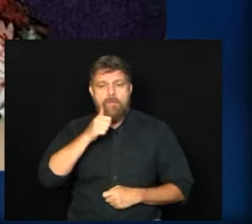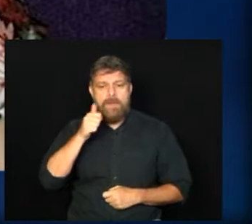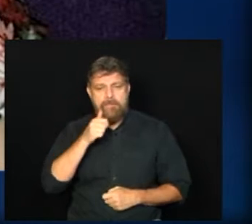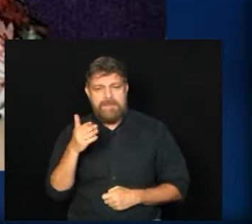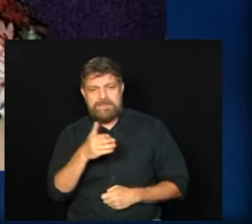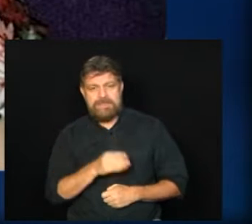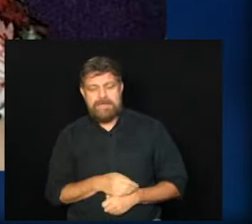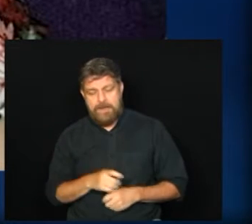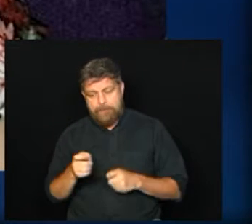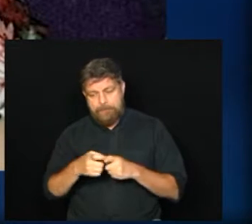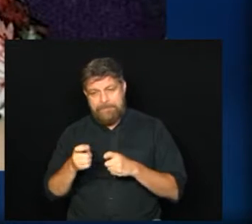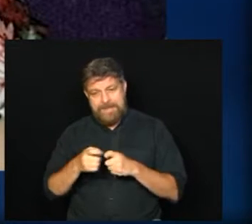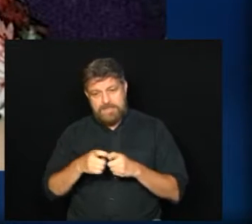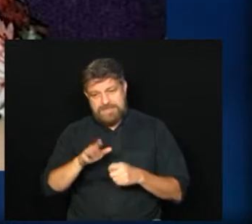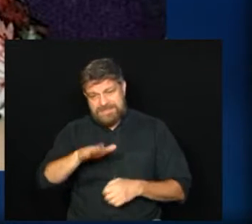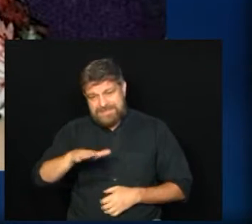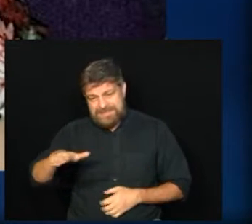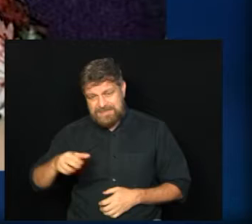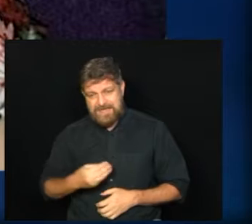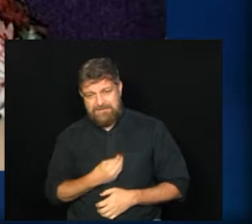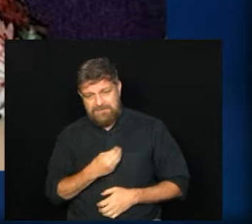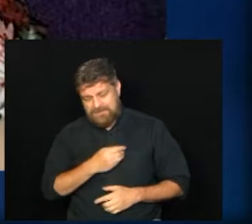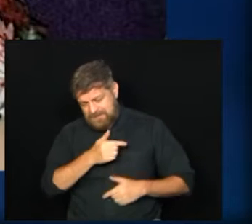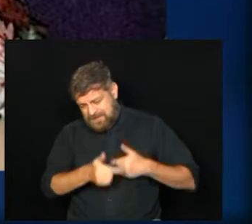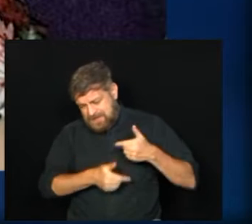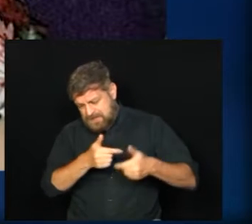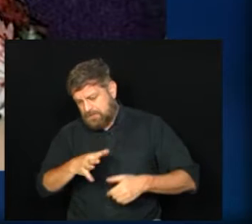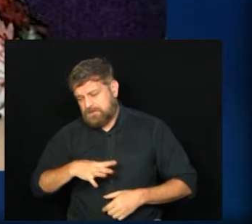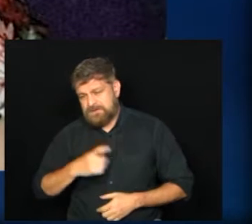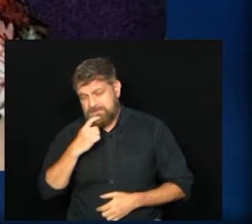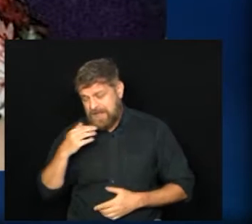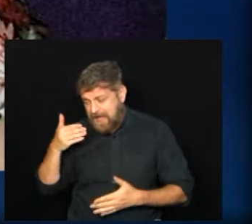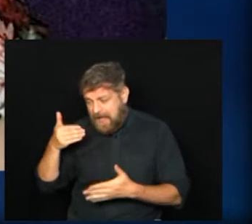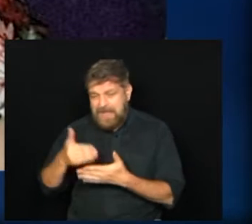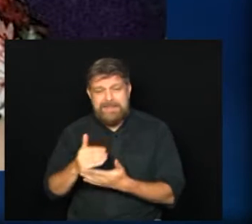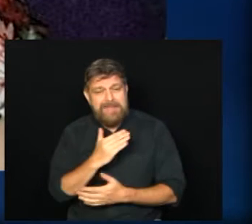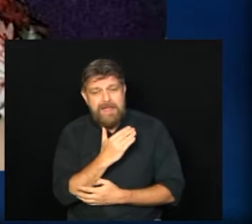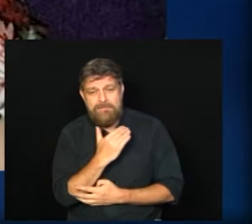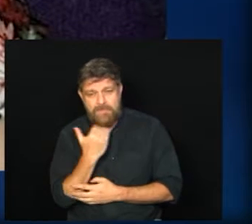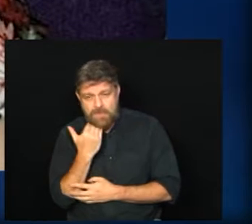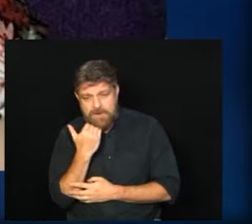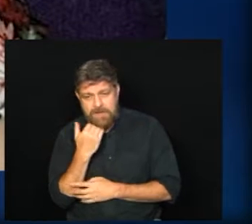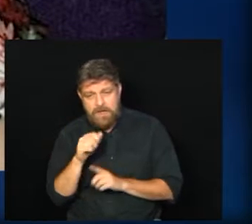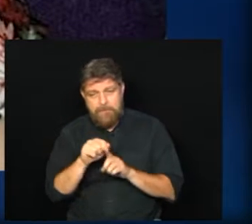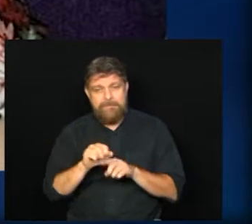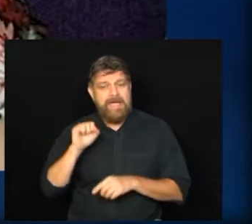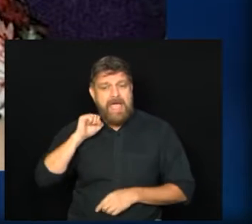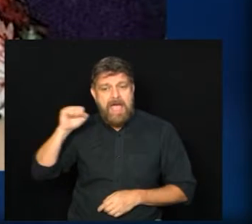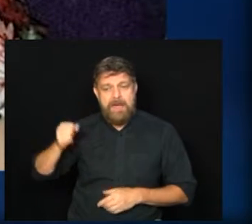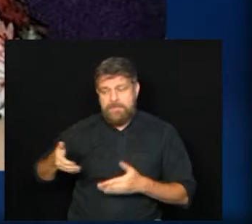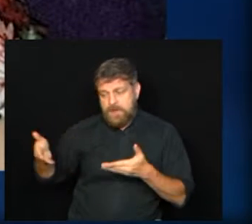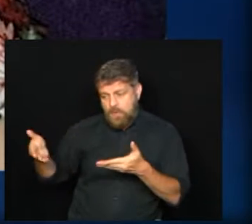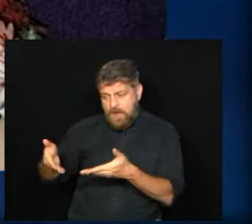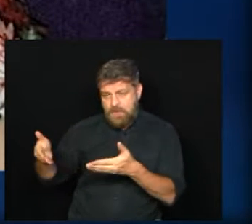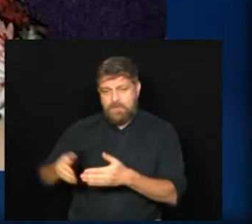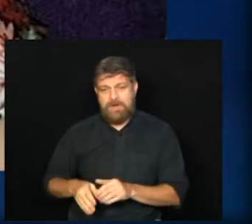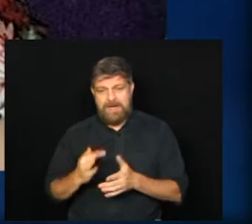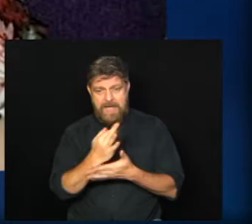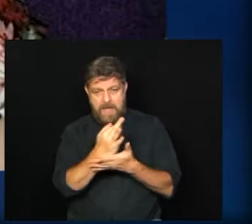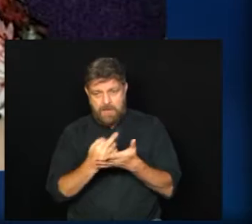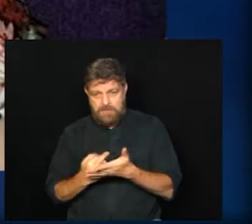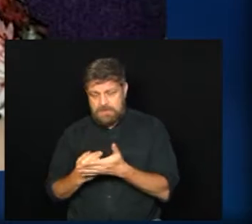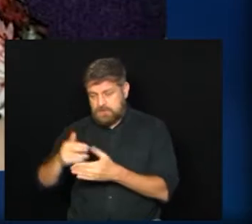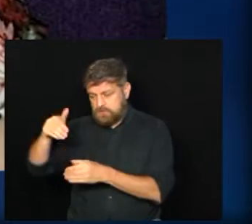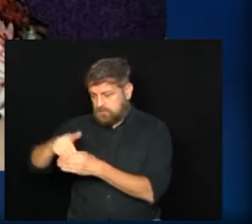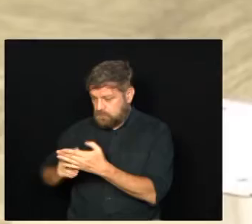e pediatra que viveu e trabalhou na cidade até seu falecimento, em abril deste ano. O texto foi